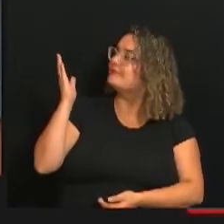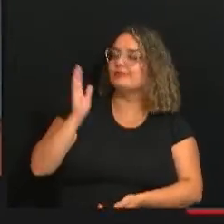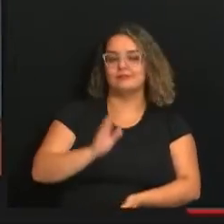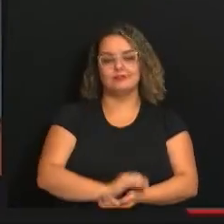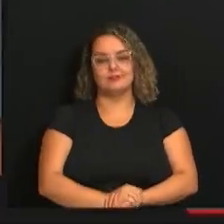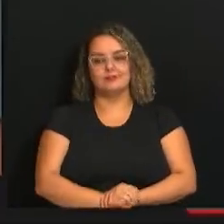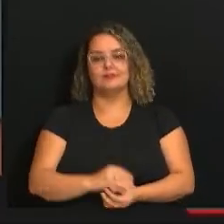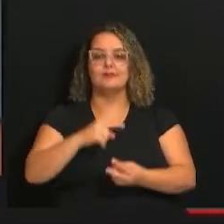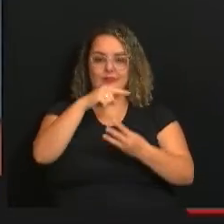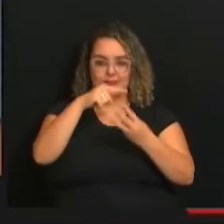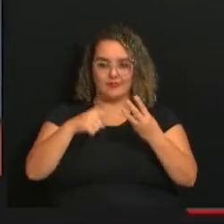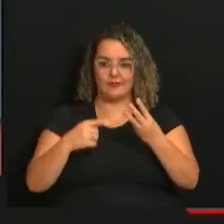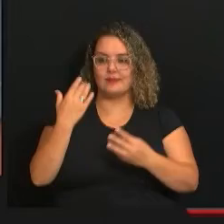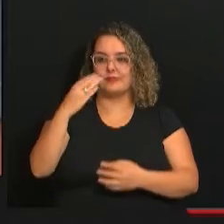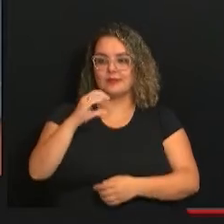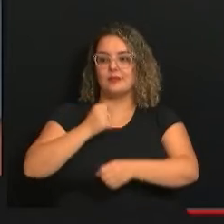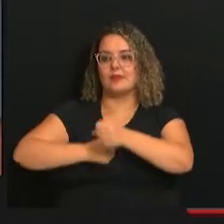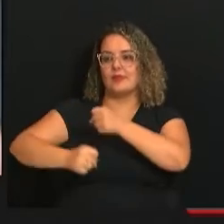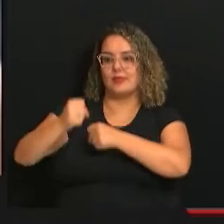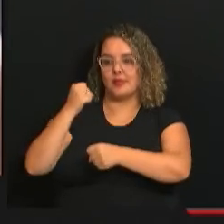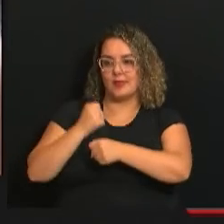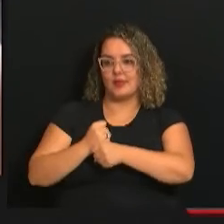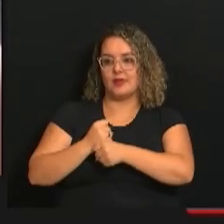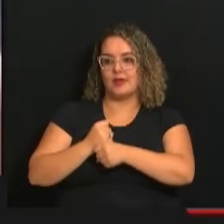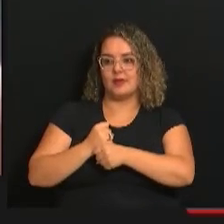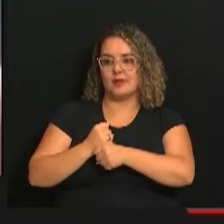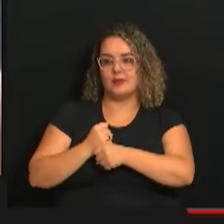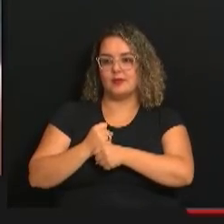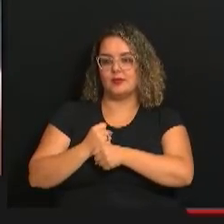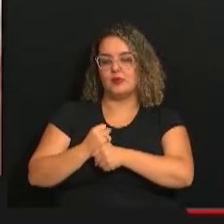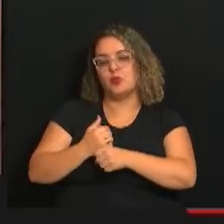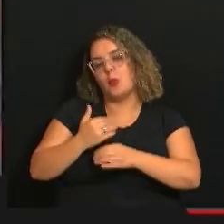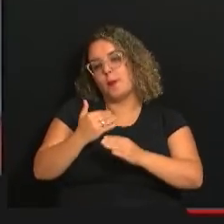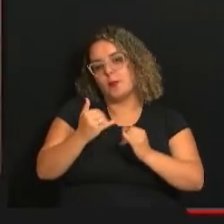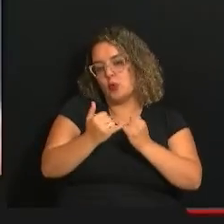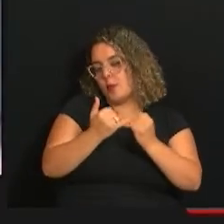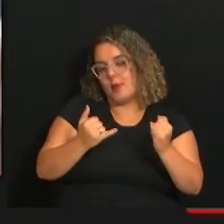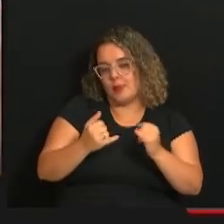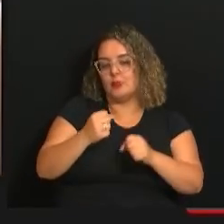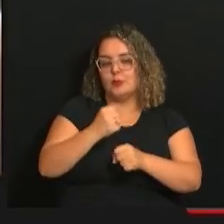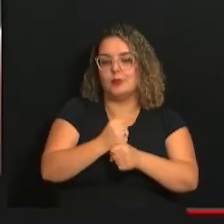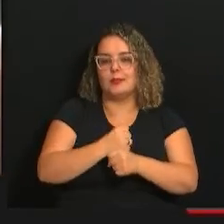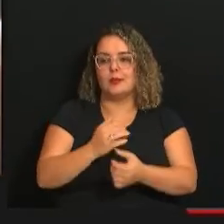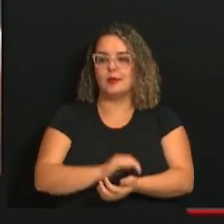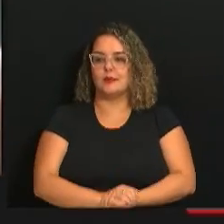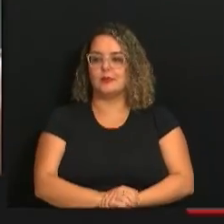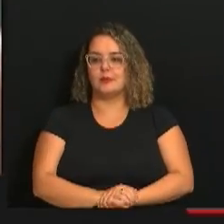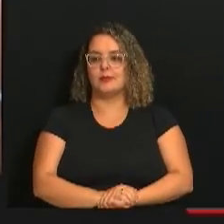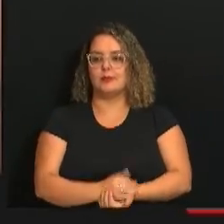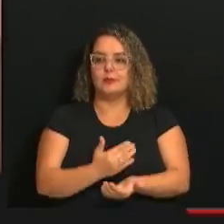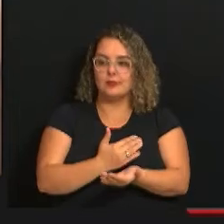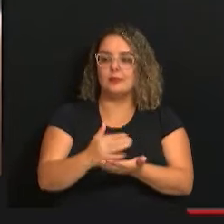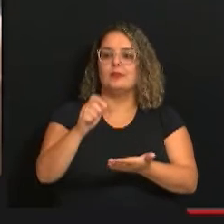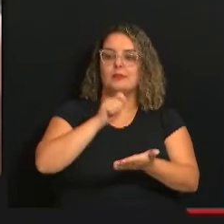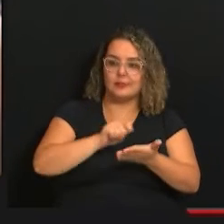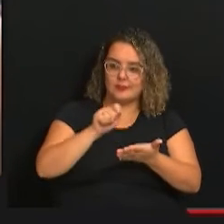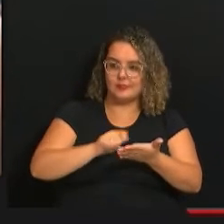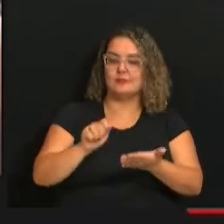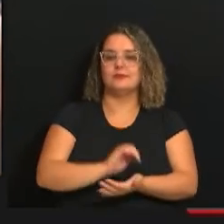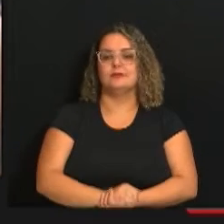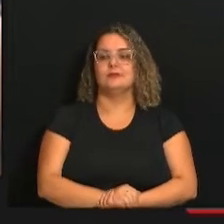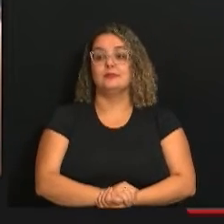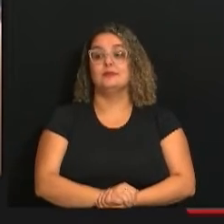blog, eu separei algumas e escrevi mais 15 contos sobre o mesmo tema, sobre o tema